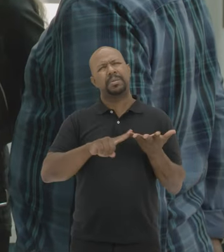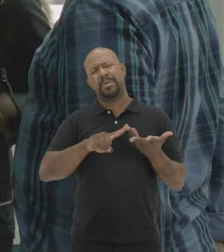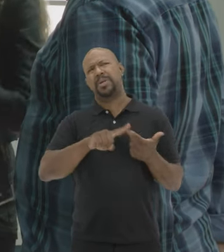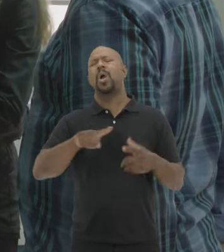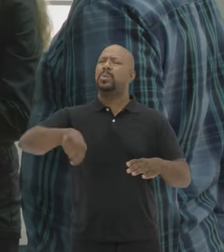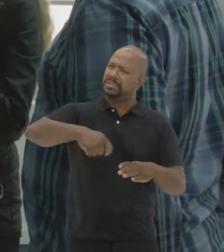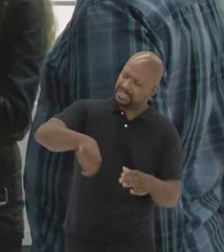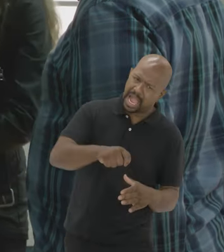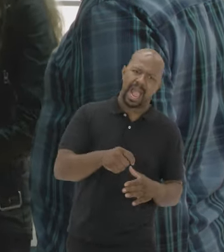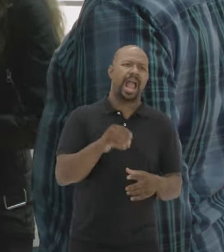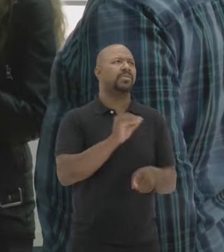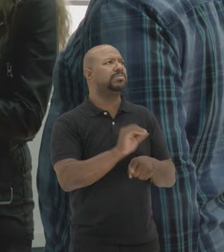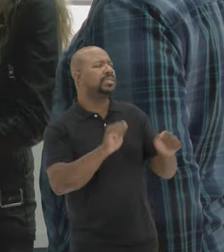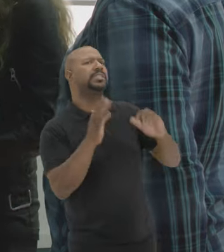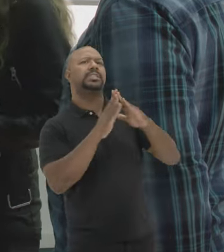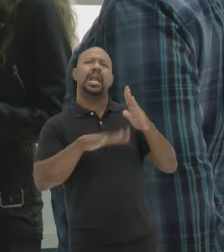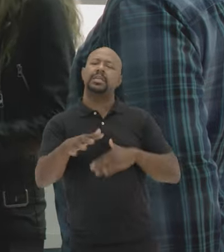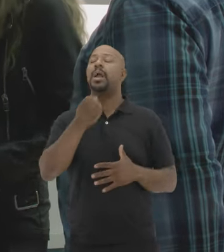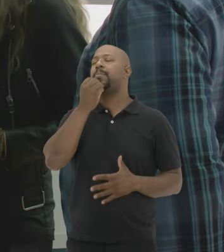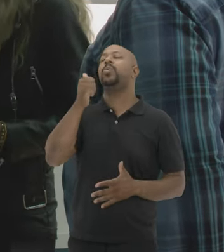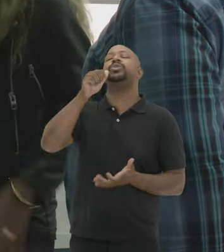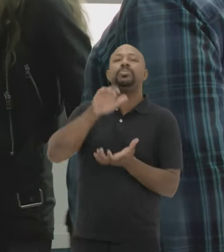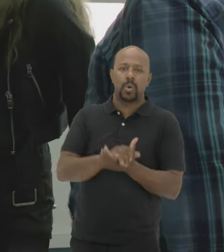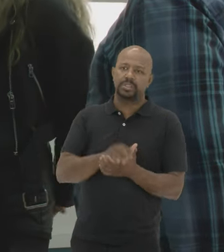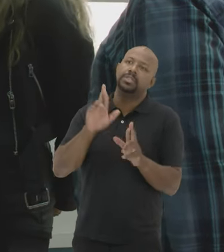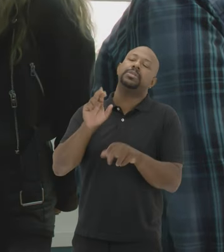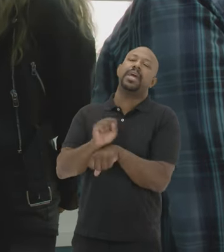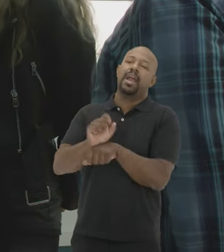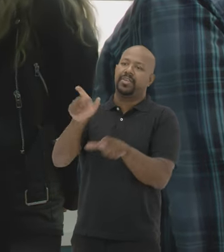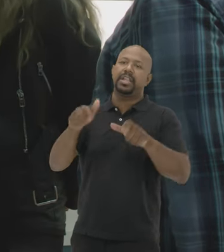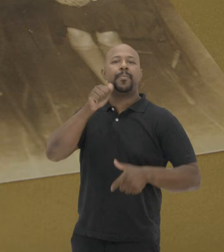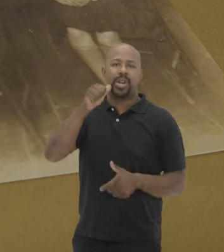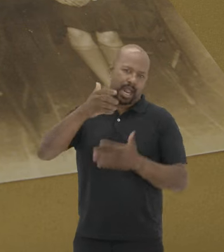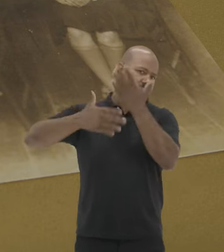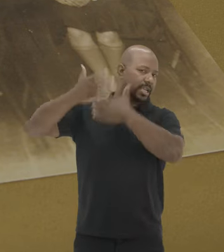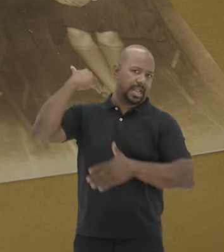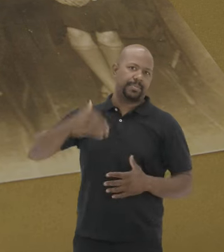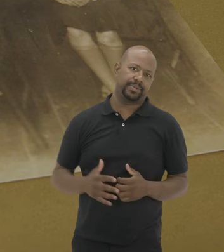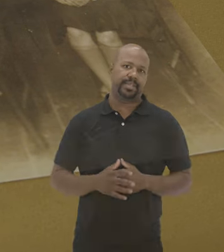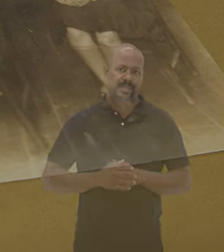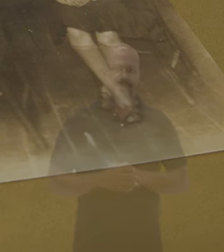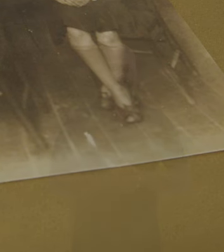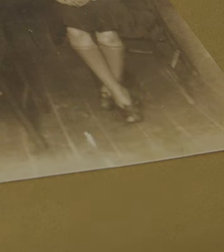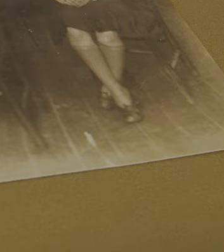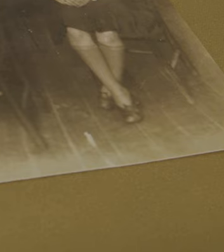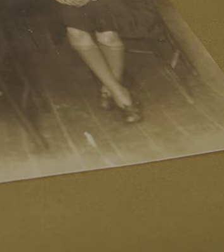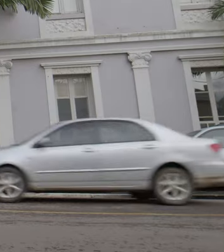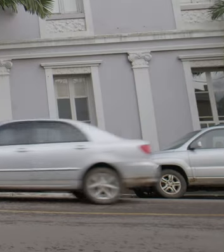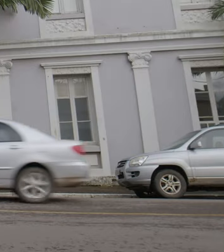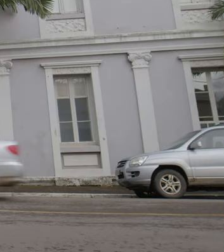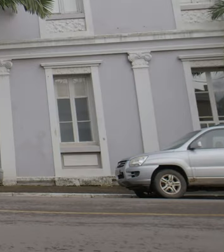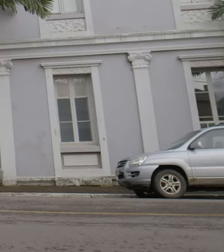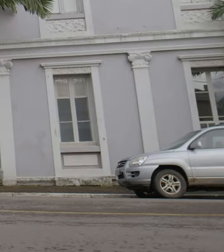era uma série cozinhar, de coisas. Cuidar cozinhar, da casa, cuidar ser da uma casa. Boa esposa. O que se esperava da mulher isso, naquela época, isso. né? Foto antiga com meninas, uma professora